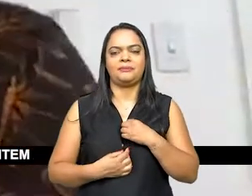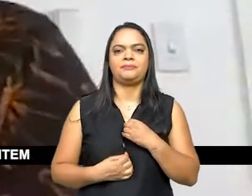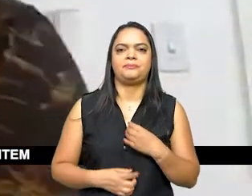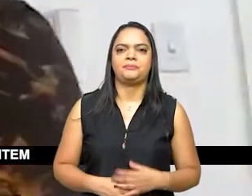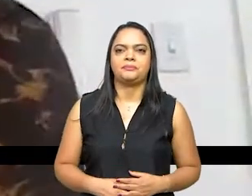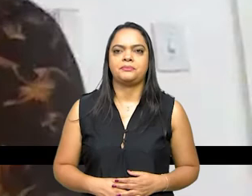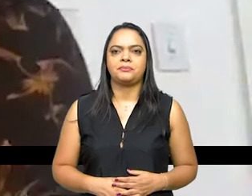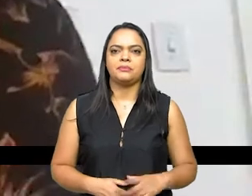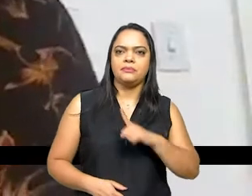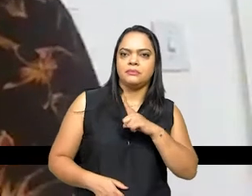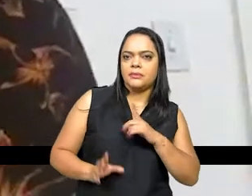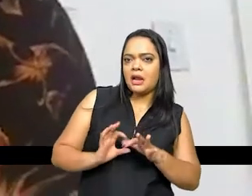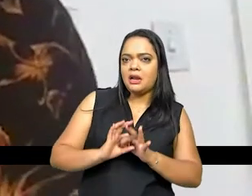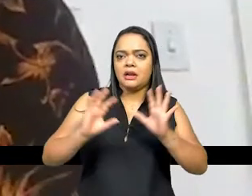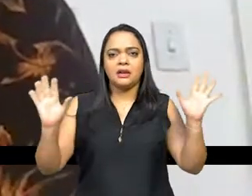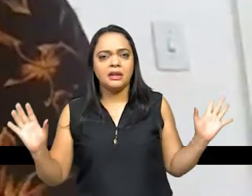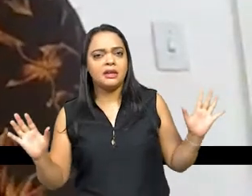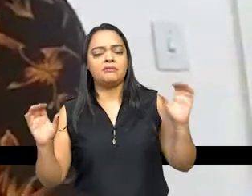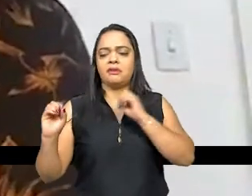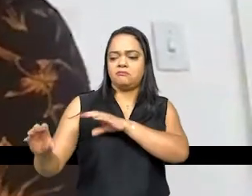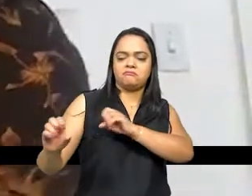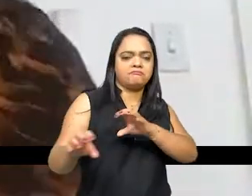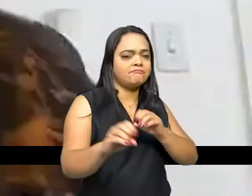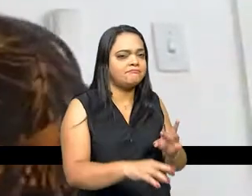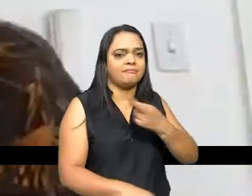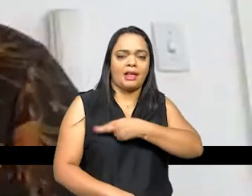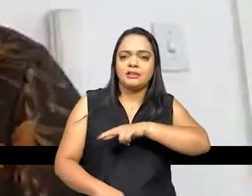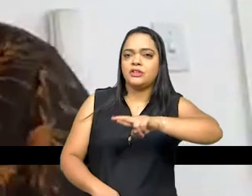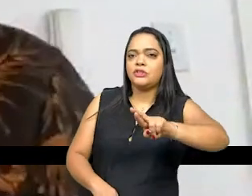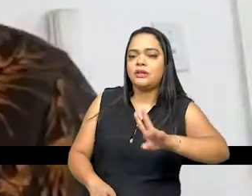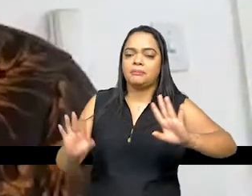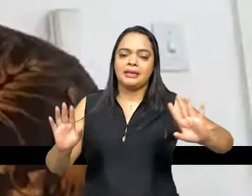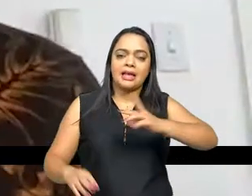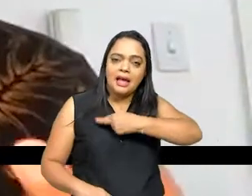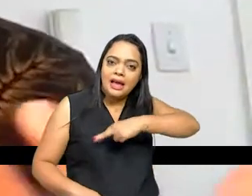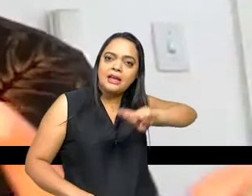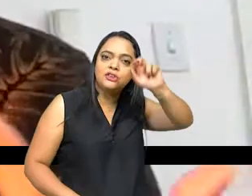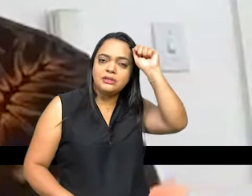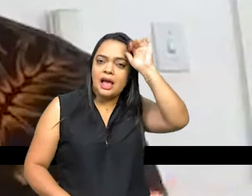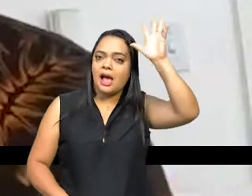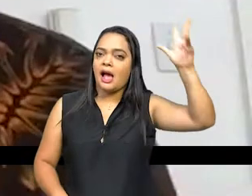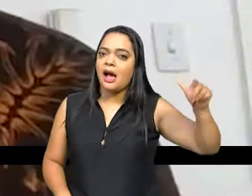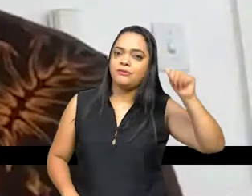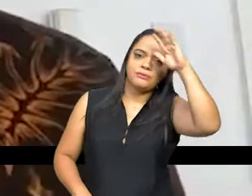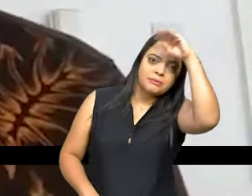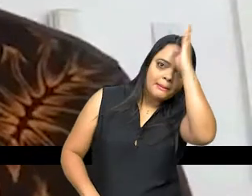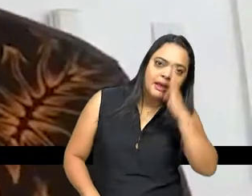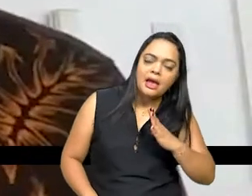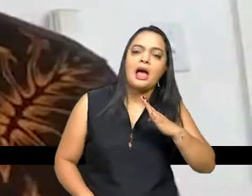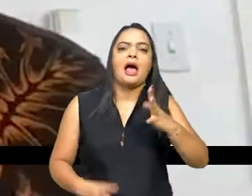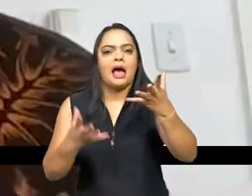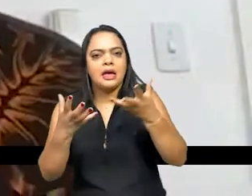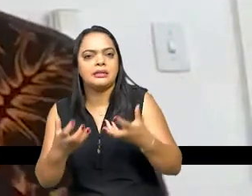africanos, transitem pelos seus saberes e pelas suas religiosidades. Né? As religiões afro-brasileiras, elas aceitam o panteão das